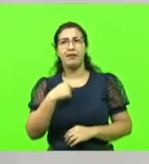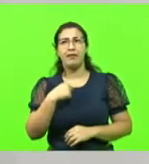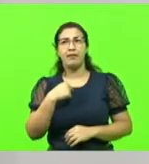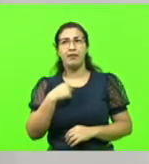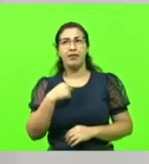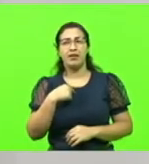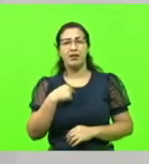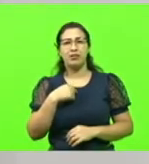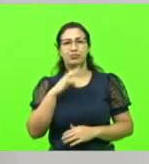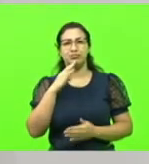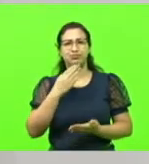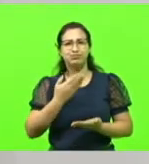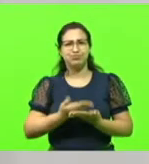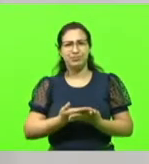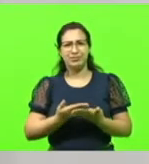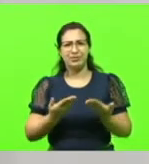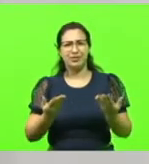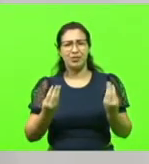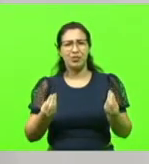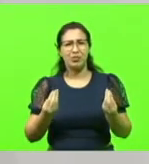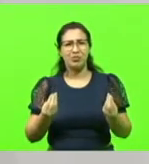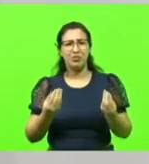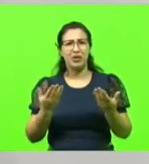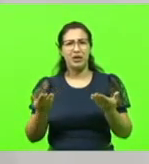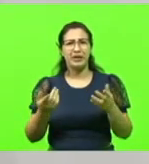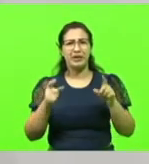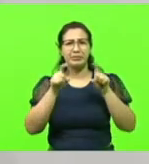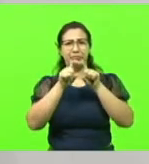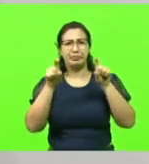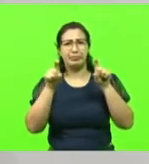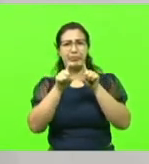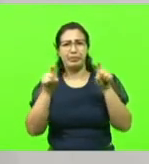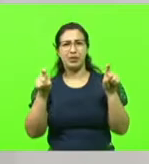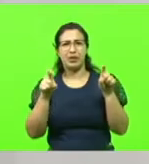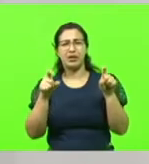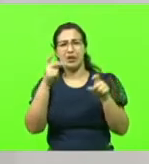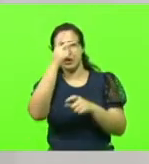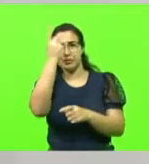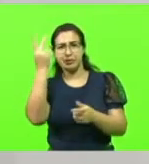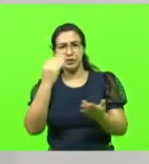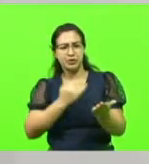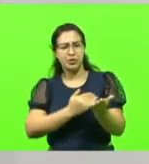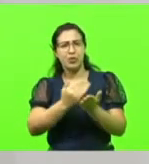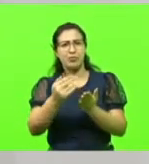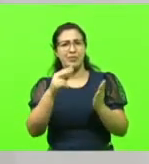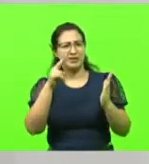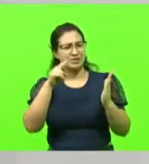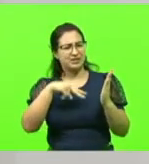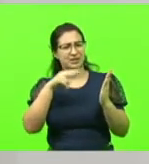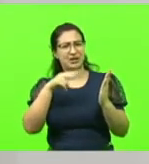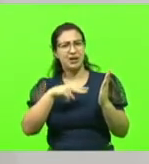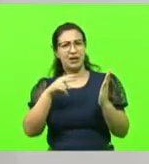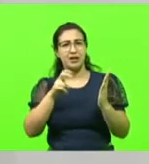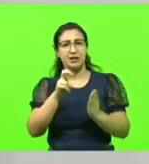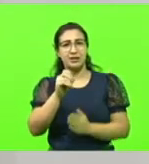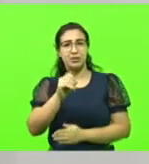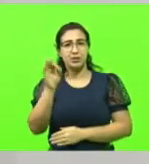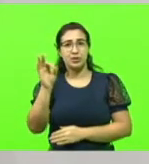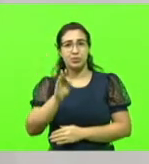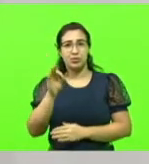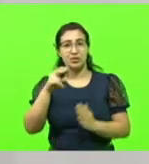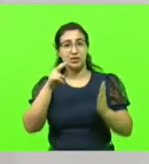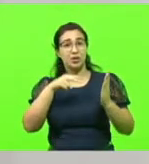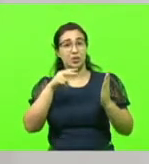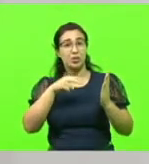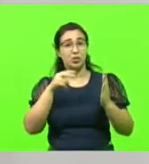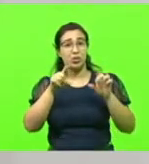fico abismado, né, que eles dão esse tipo de título. As pessoas, muitas vezes, só leem o título. 50% das pessoas leem o